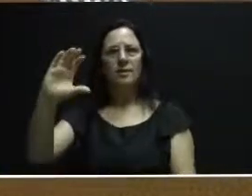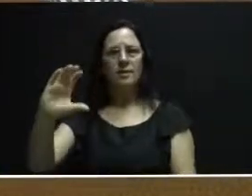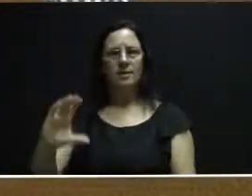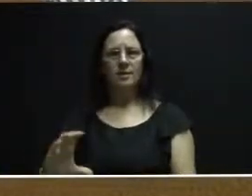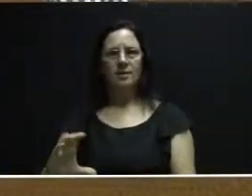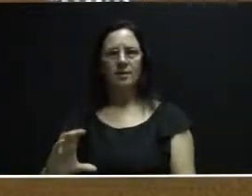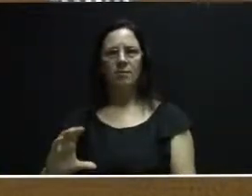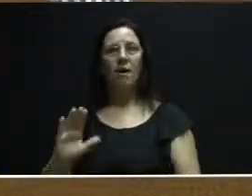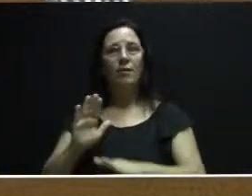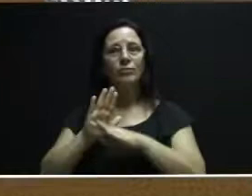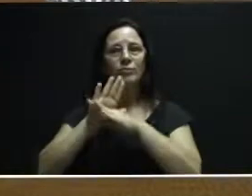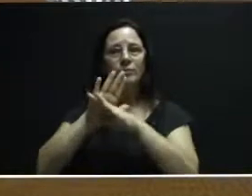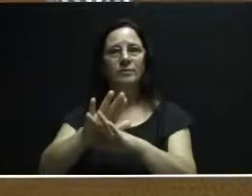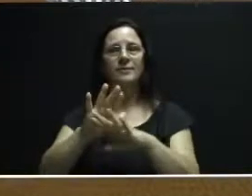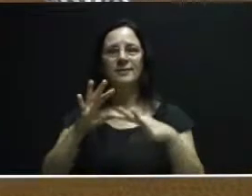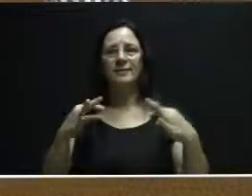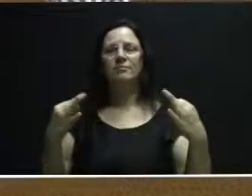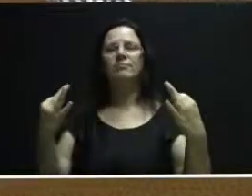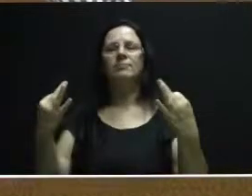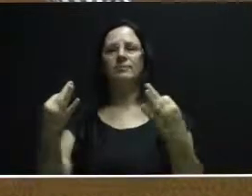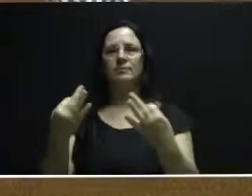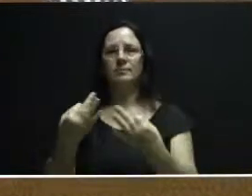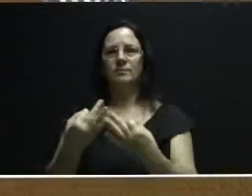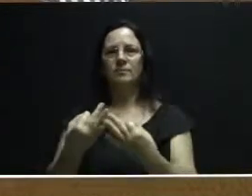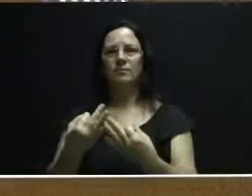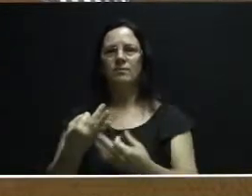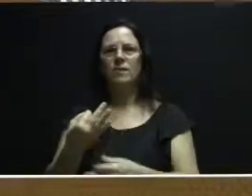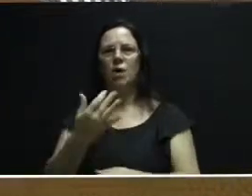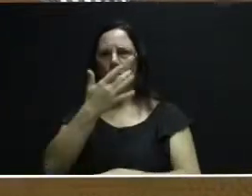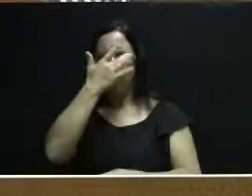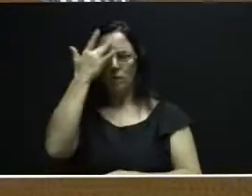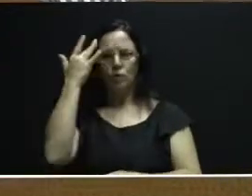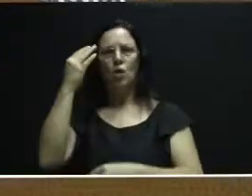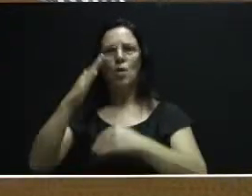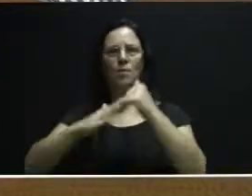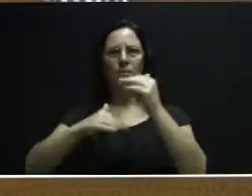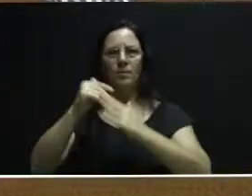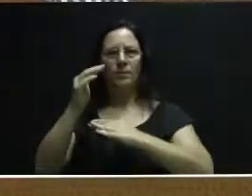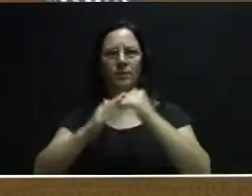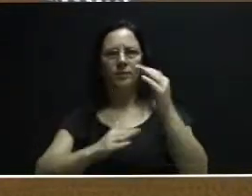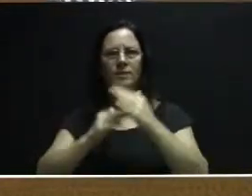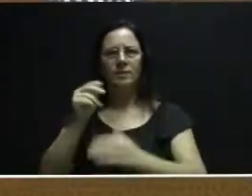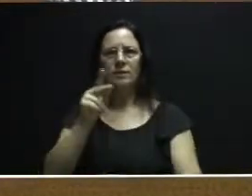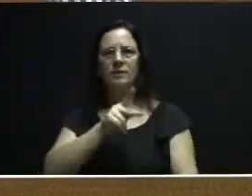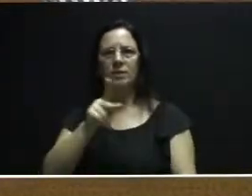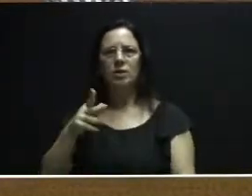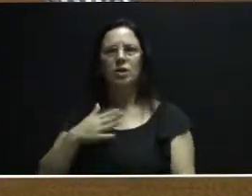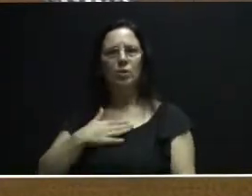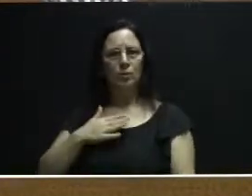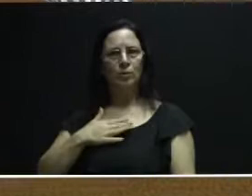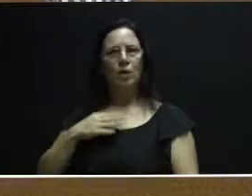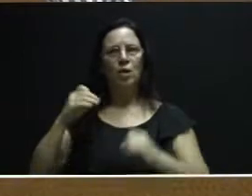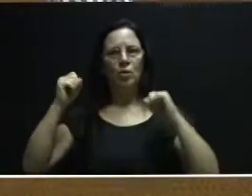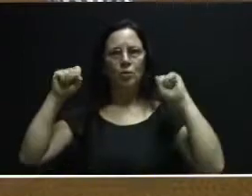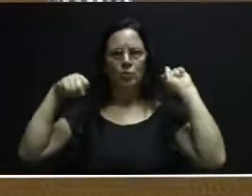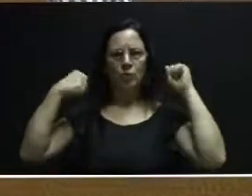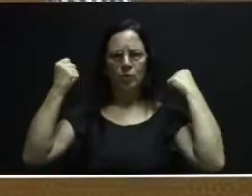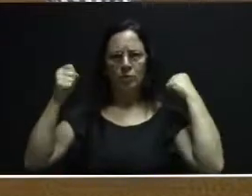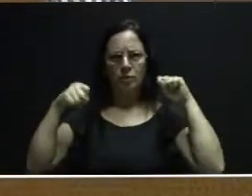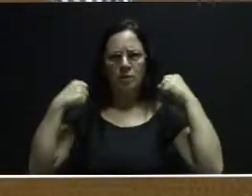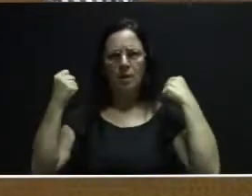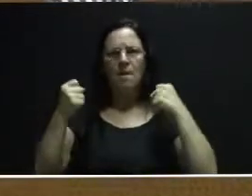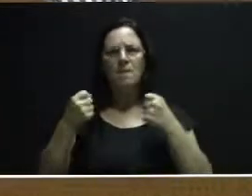famílias, porque a função de um profissional de educação física, pela minha maneira de ver, ele tem que ser um